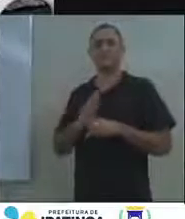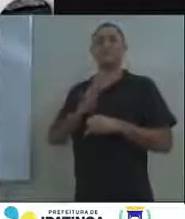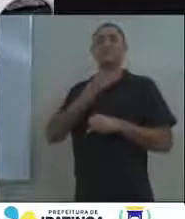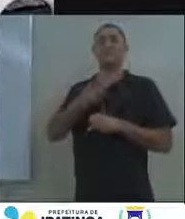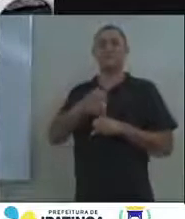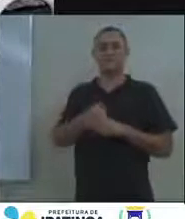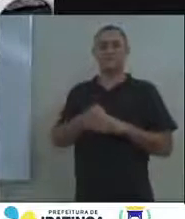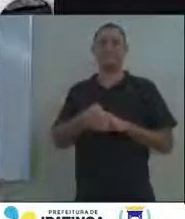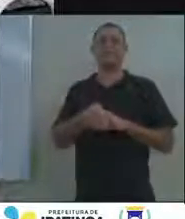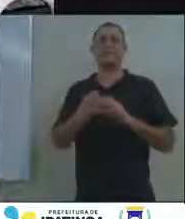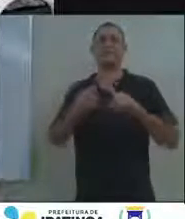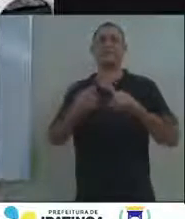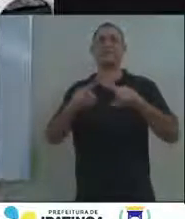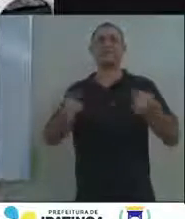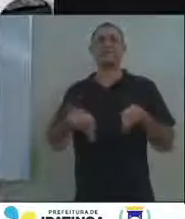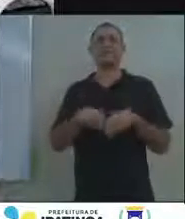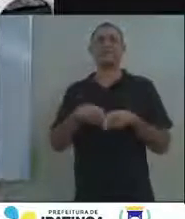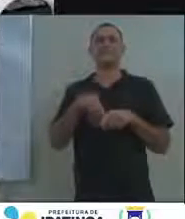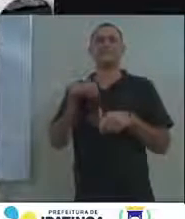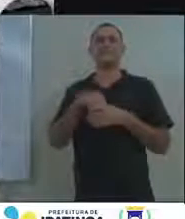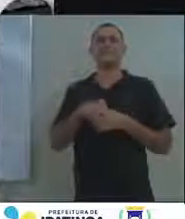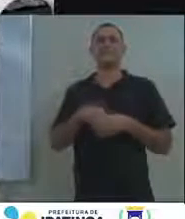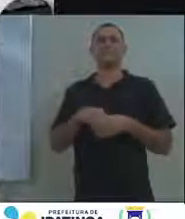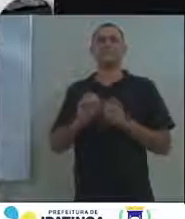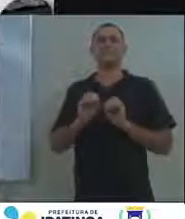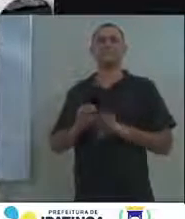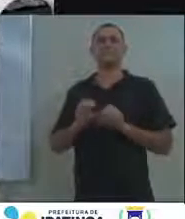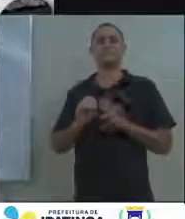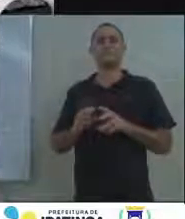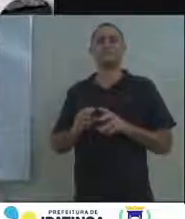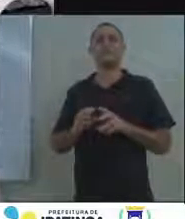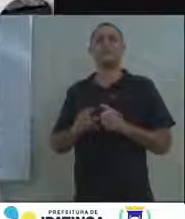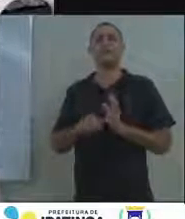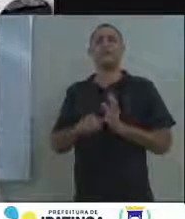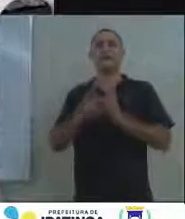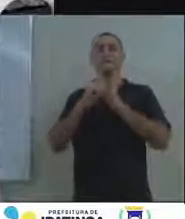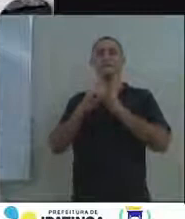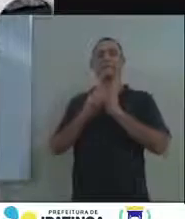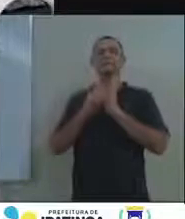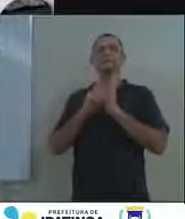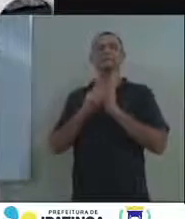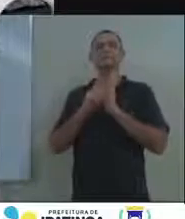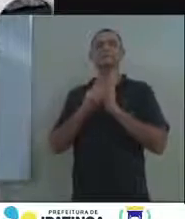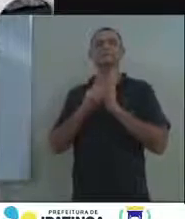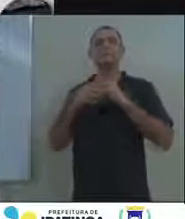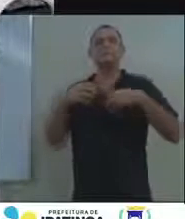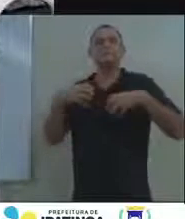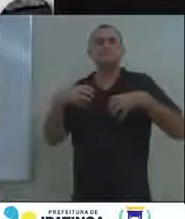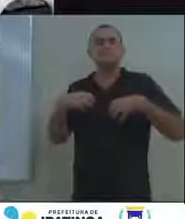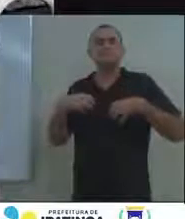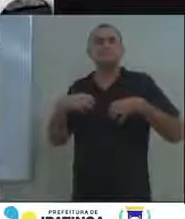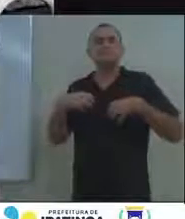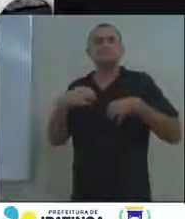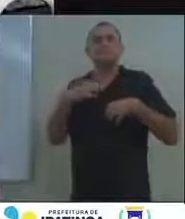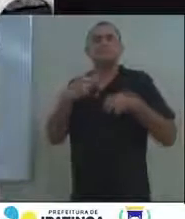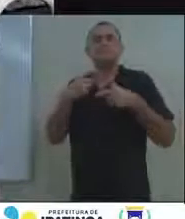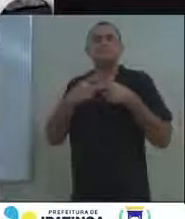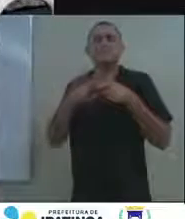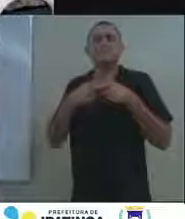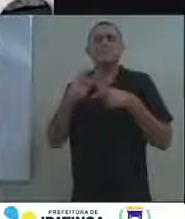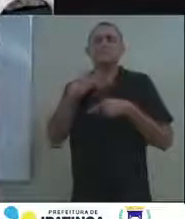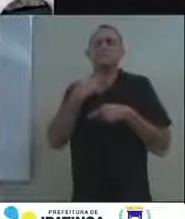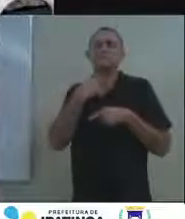antes de adoecer, antes de sentir fadiga, antes de sentir rouquidão. né? É a gente cuidar do nosso instrumento de